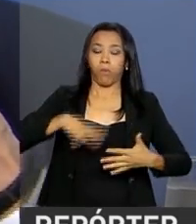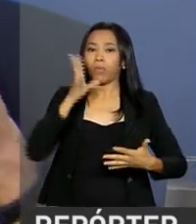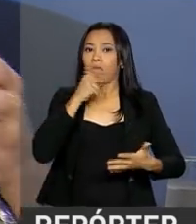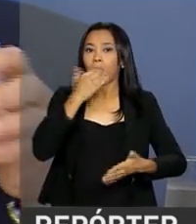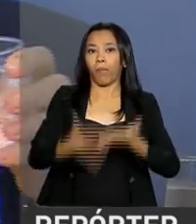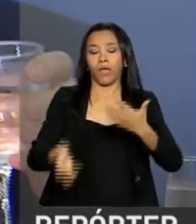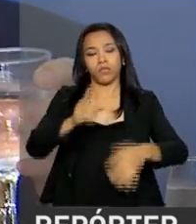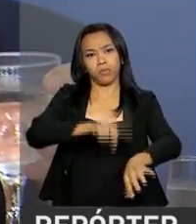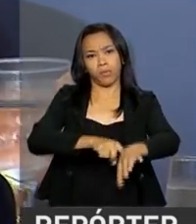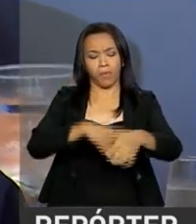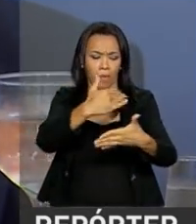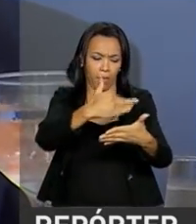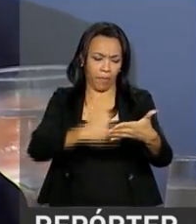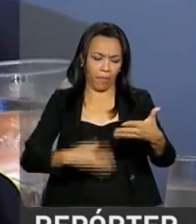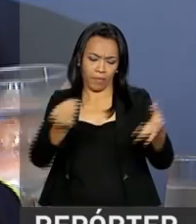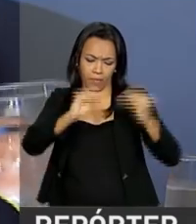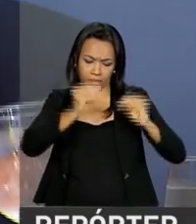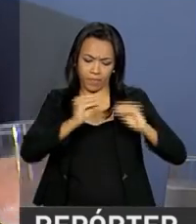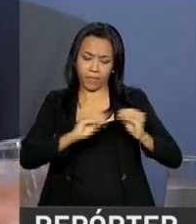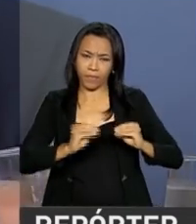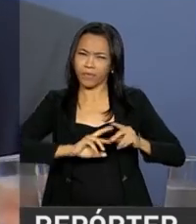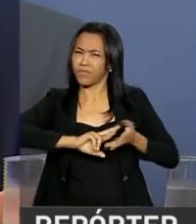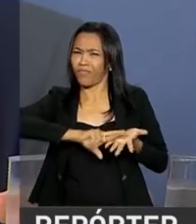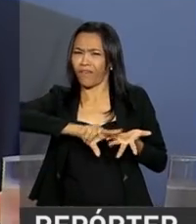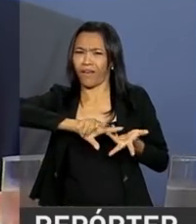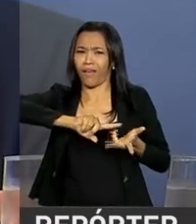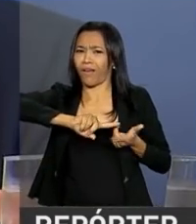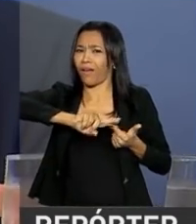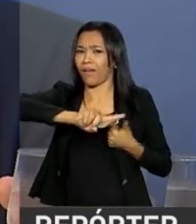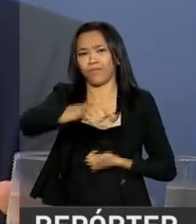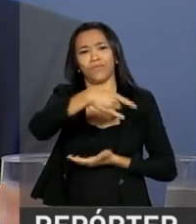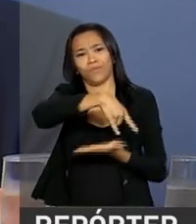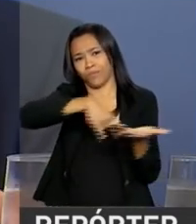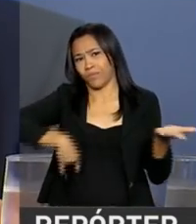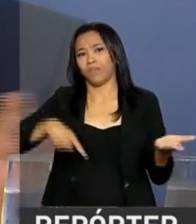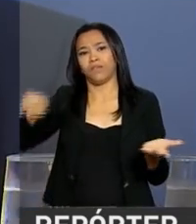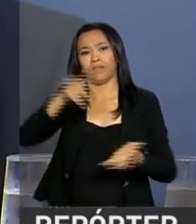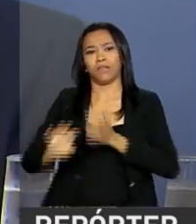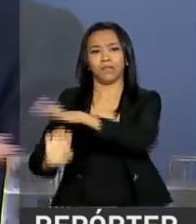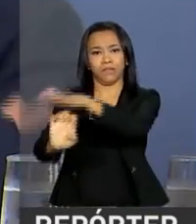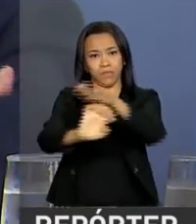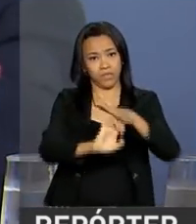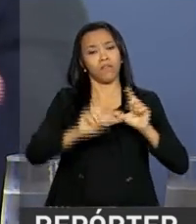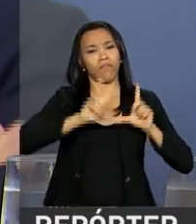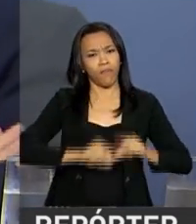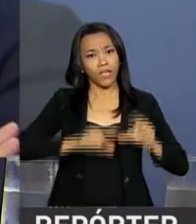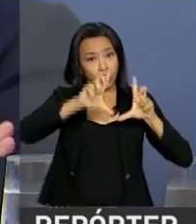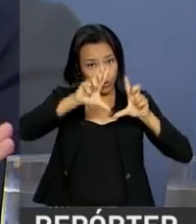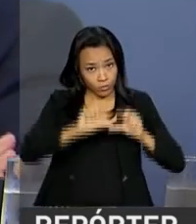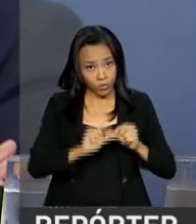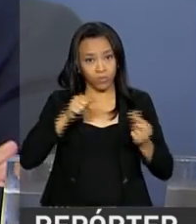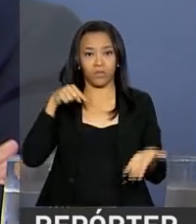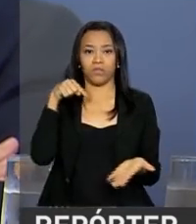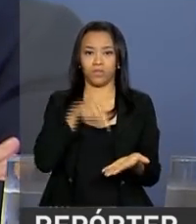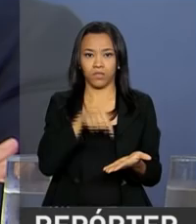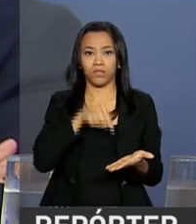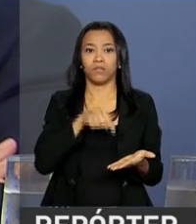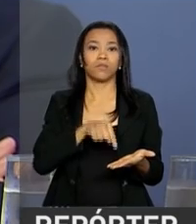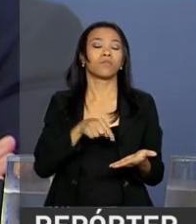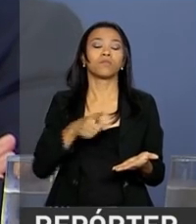declarações formulários e livros fiscais ou seja haverá uma Íssima e expressiva desburocratização